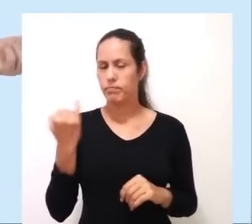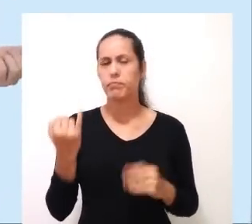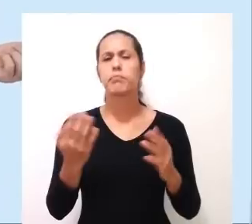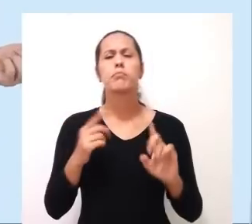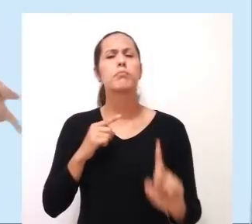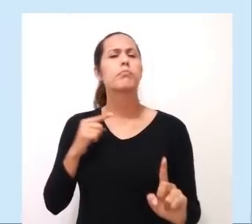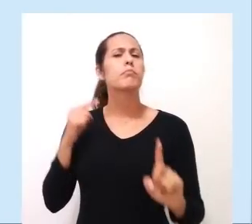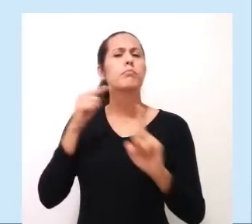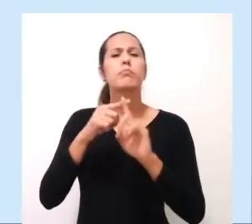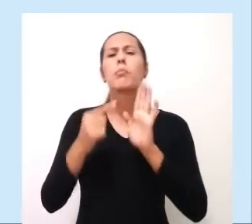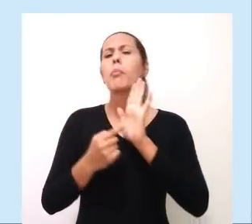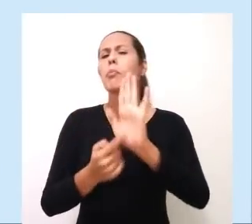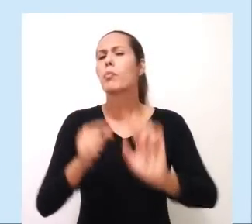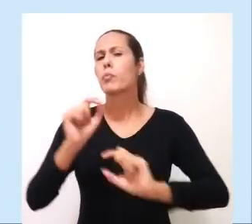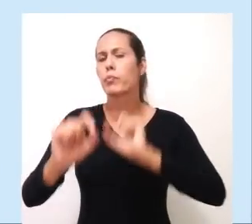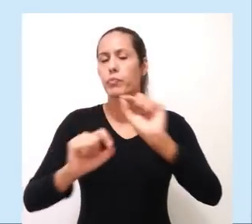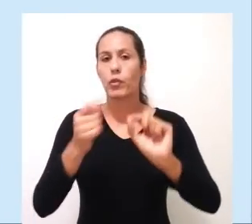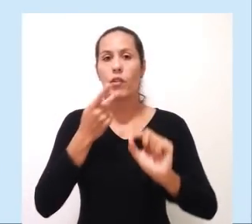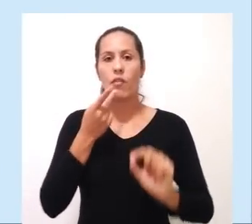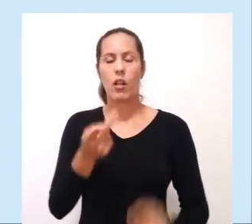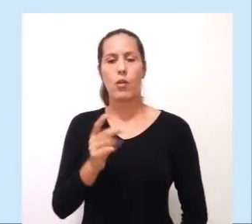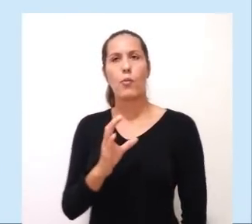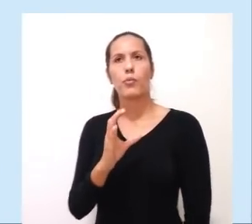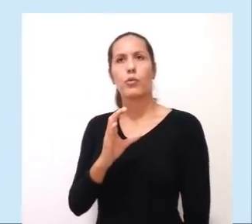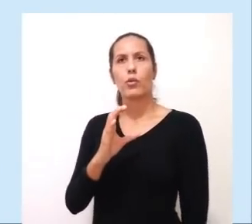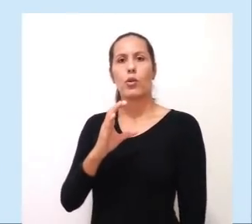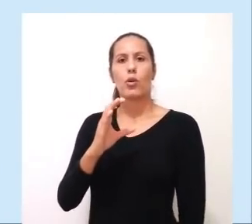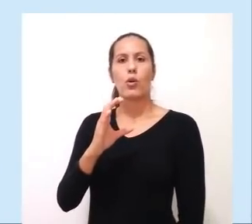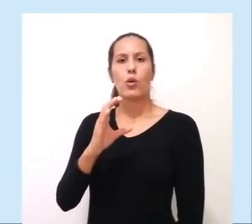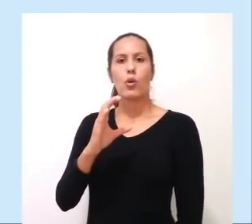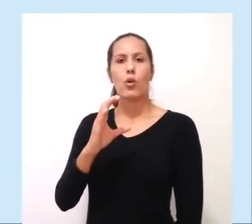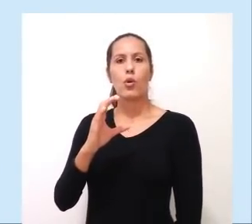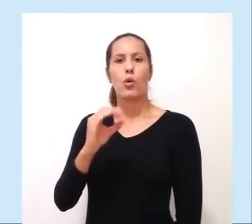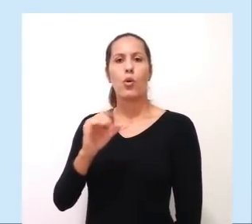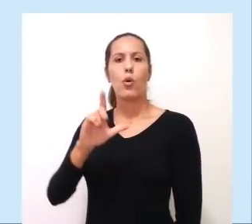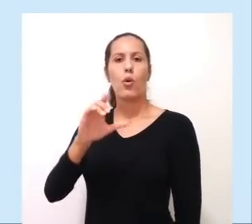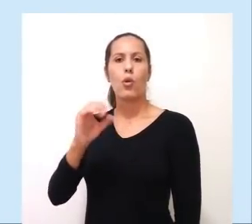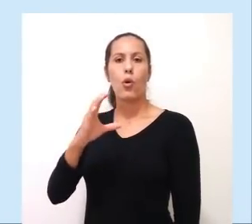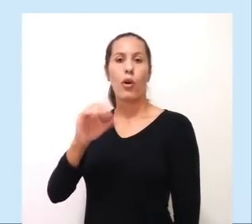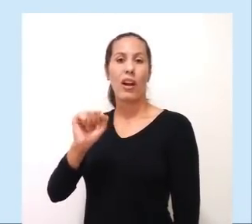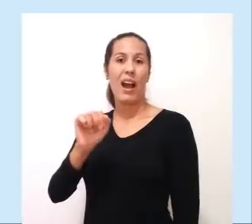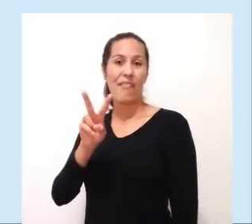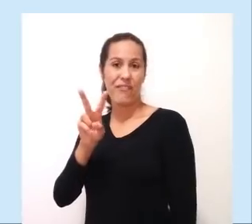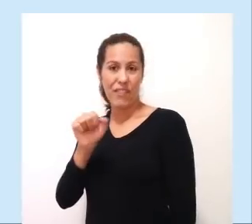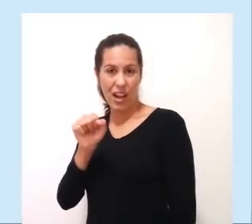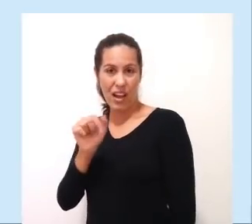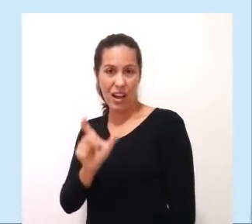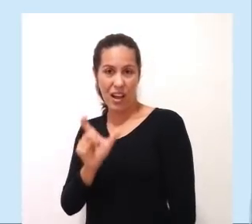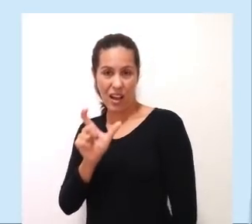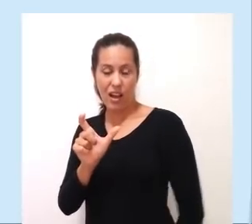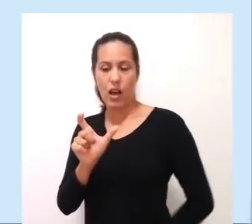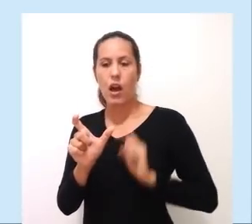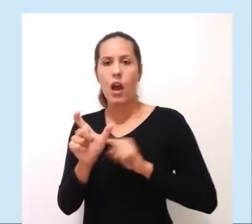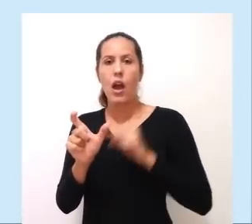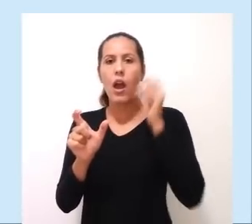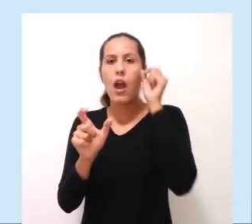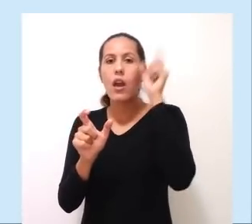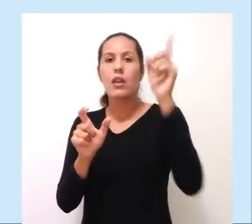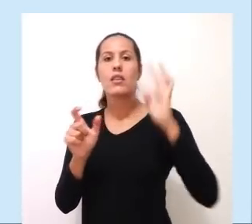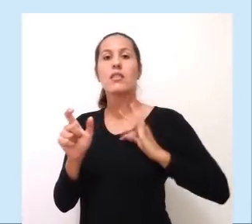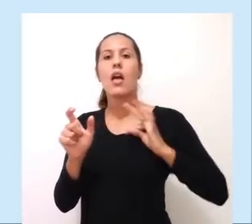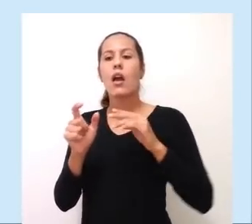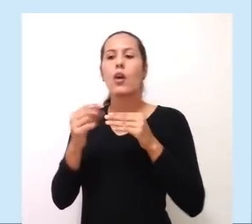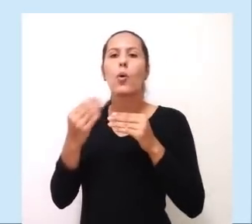eu quero mostrar nesse caso? Quando eu digo colocava, estou colocando um pretérito imperfeito, dá a ideia de algo que tinha continuação